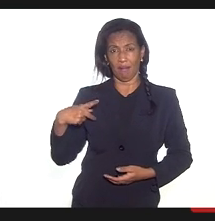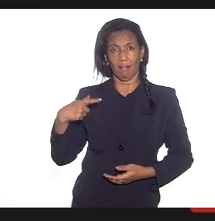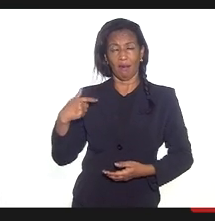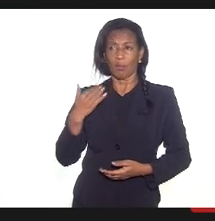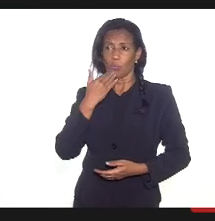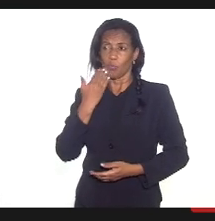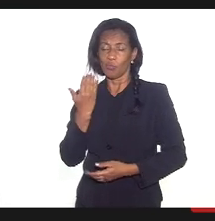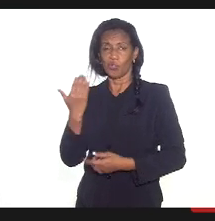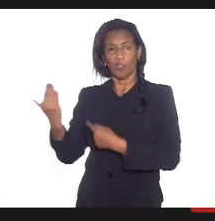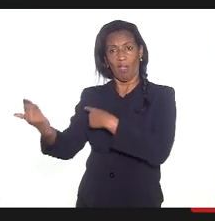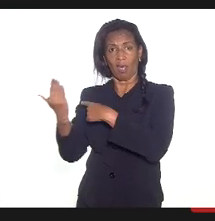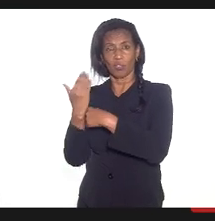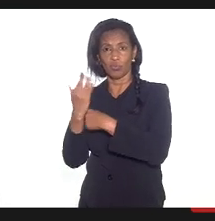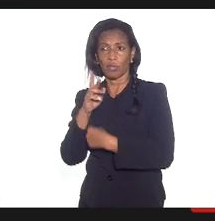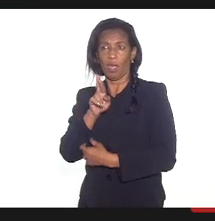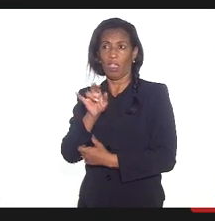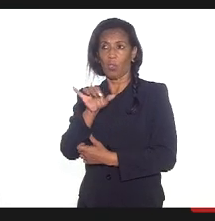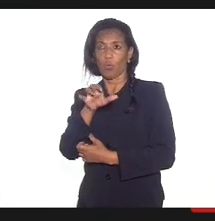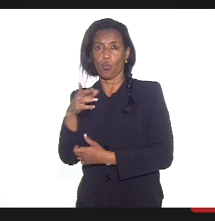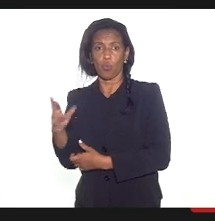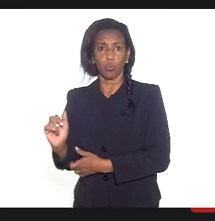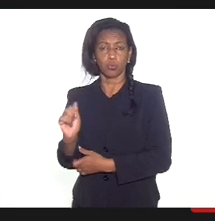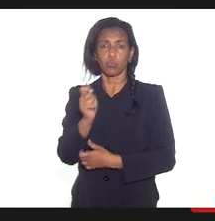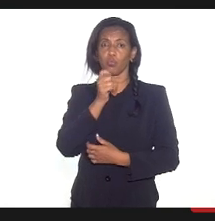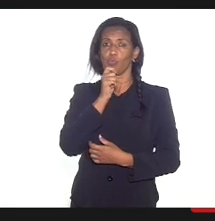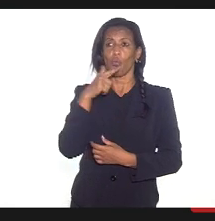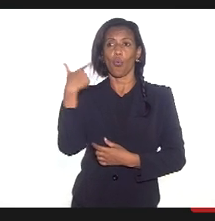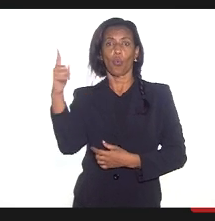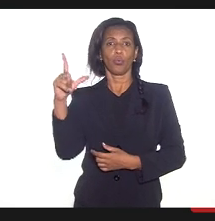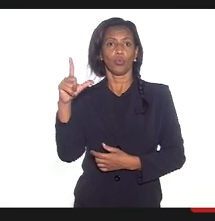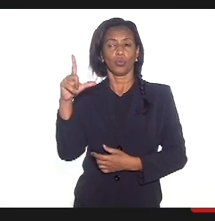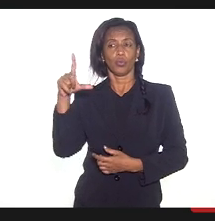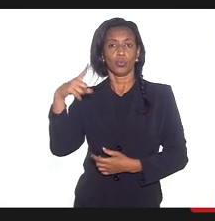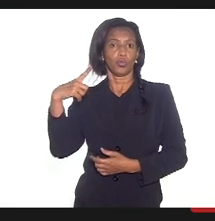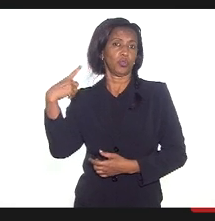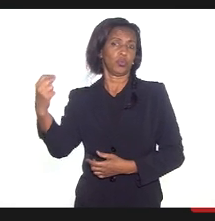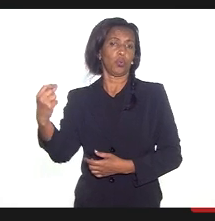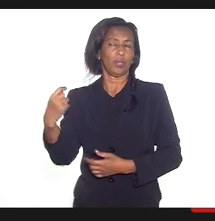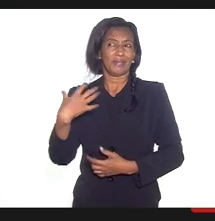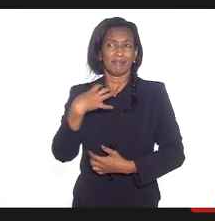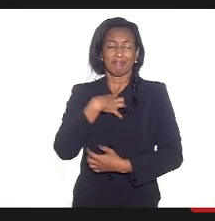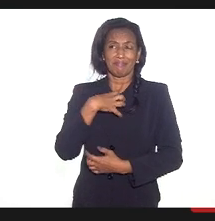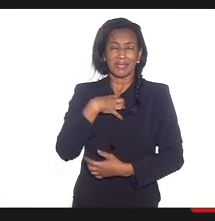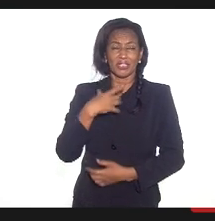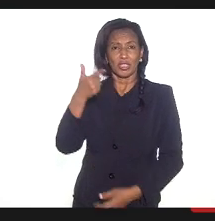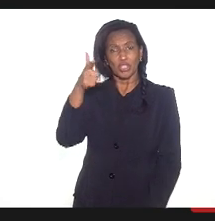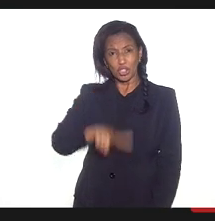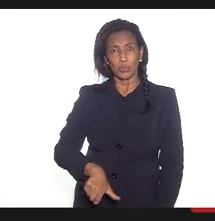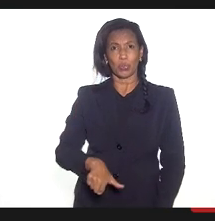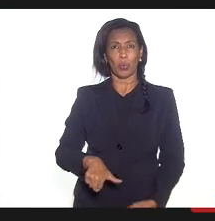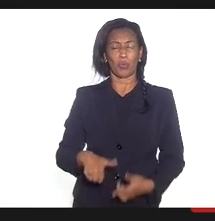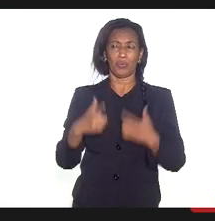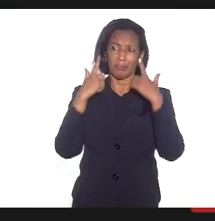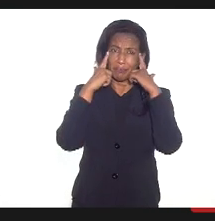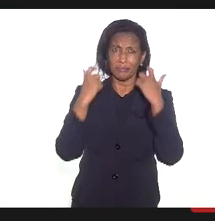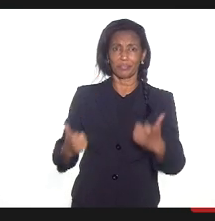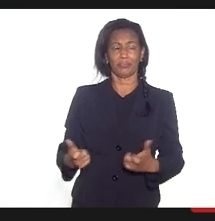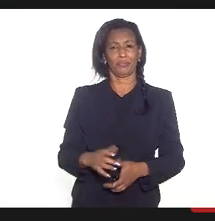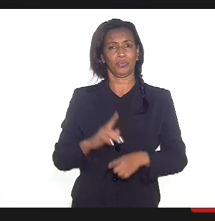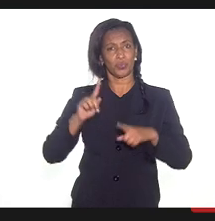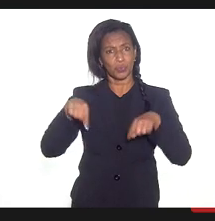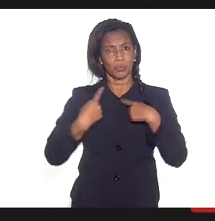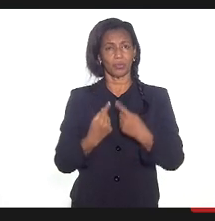como recurso, não tive outra opção. Para mim, eu me senti mais uma vez violada, né? E